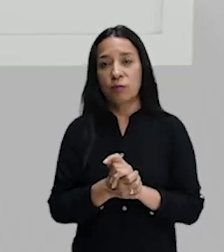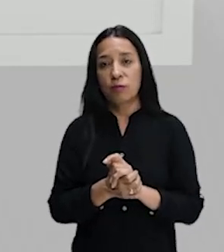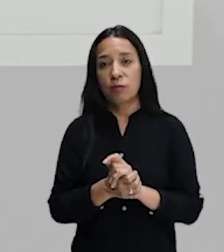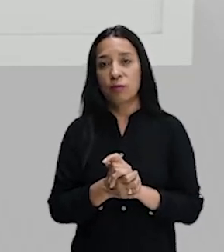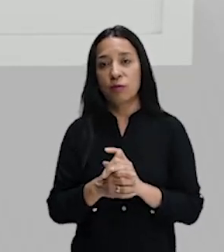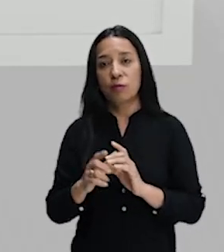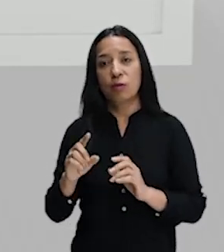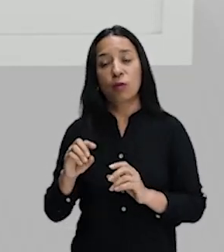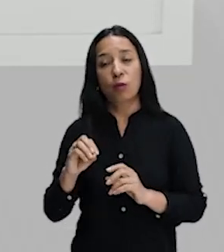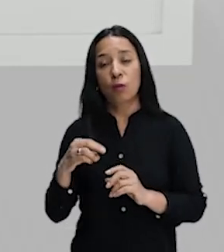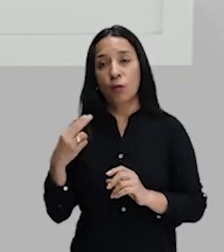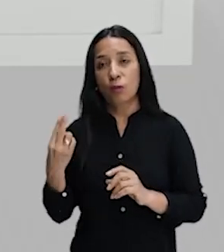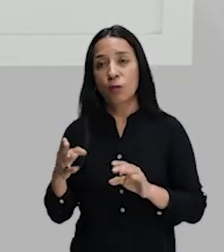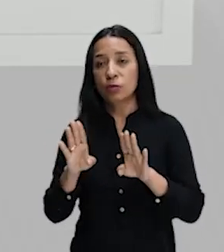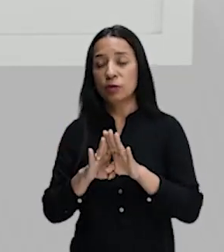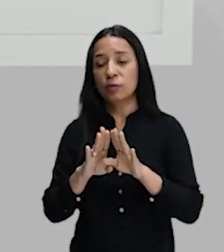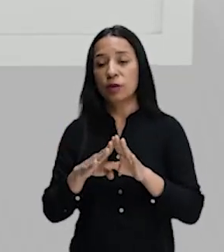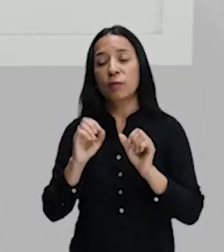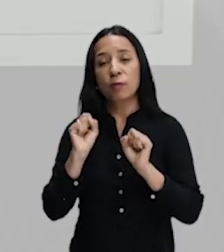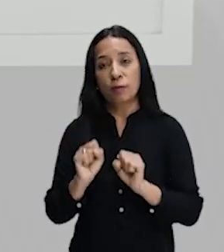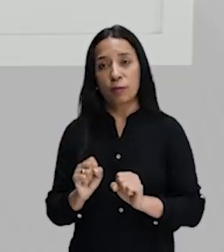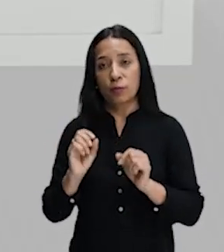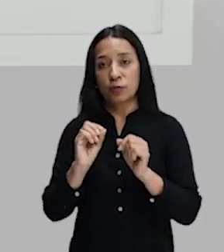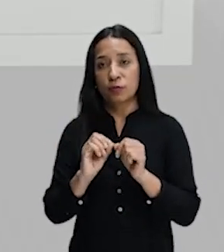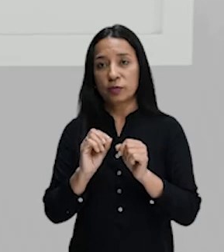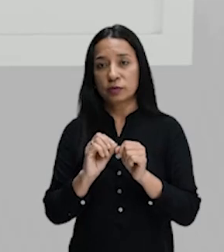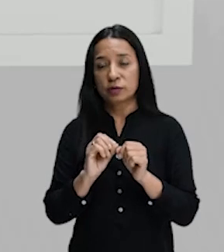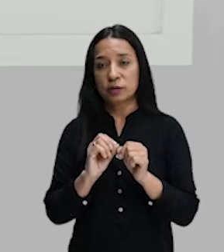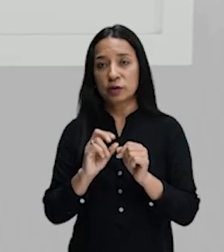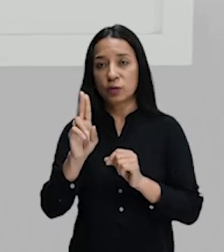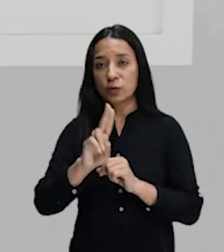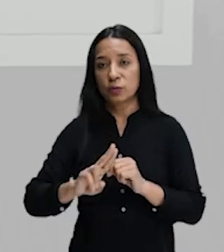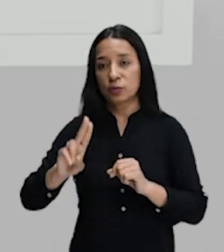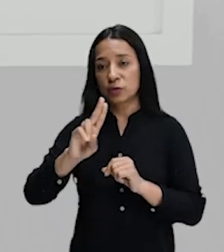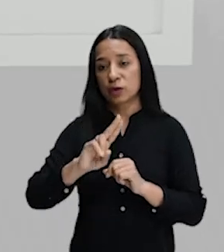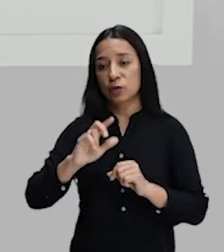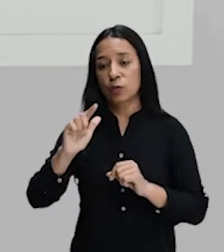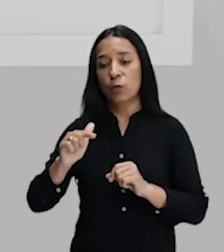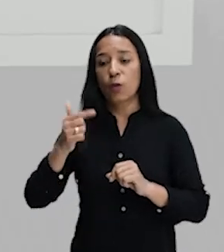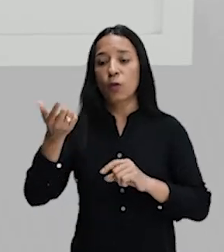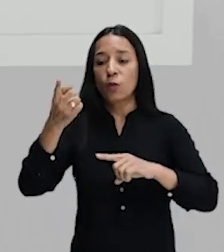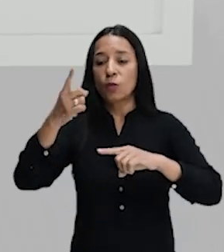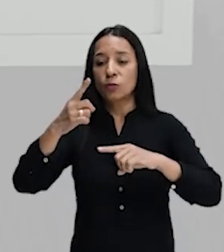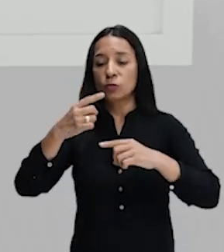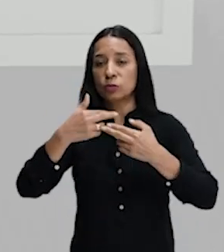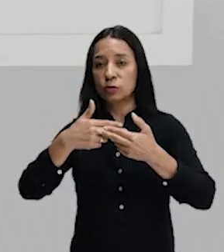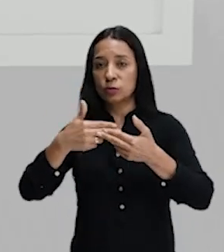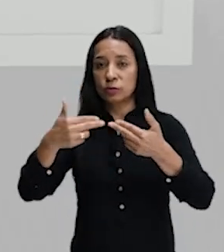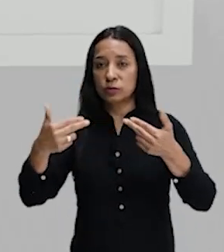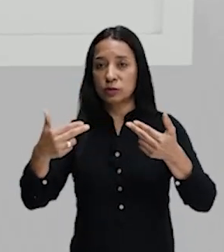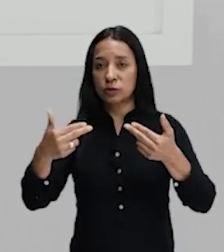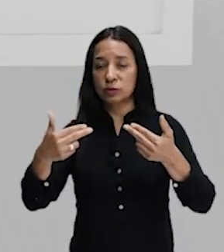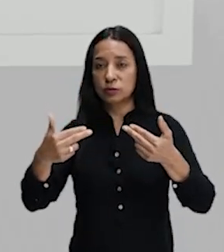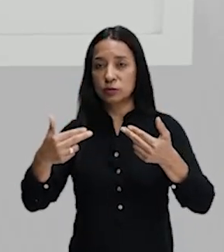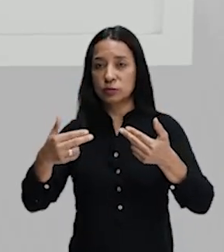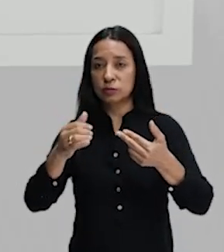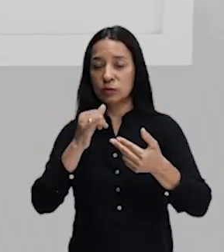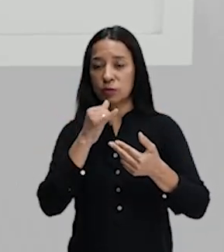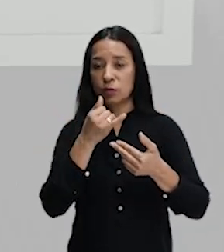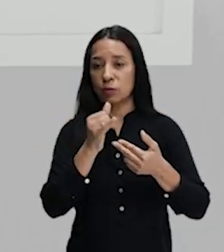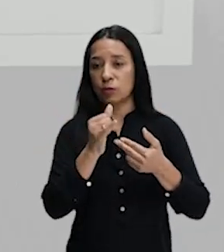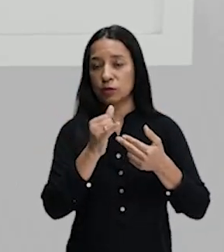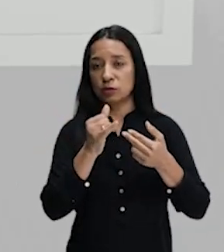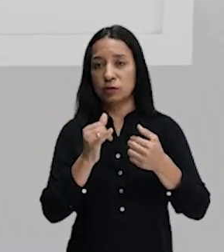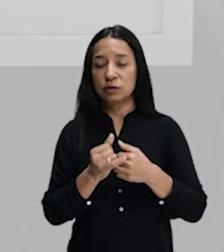ou esses ímãs eles podem ser produzidos, né, utilizando outros materiais na presença de corrente elétrica, aquilo que nós chamamos de